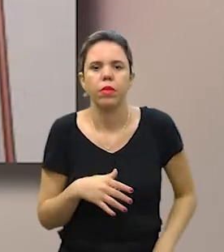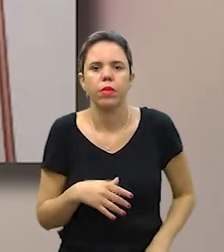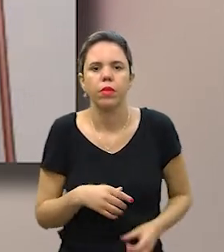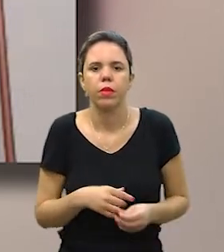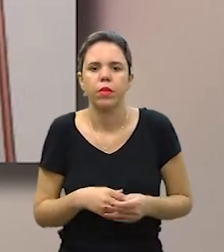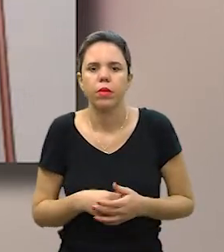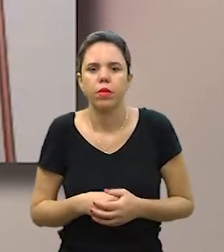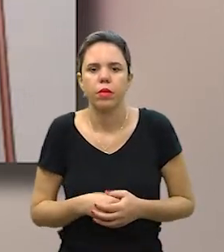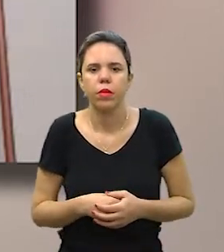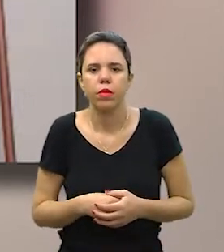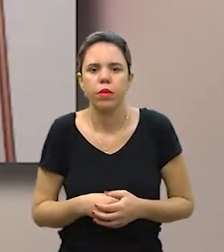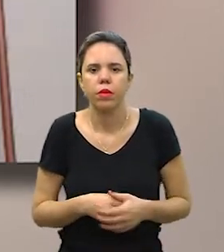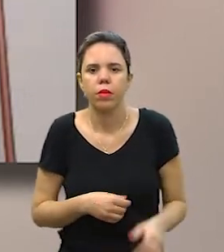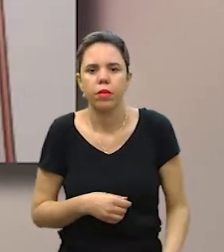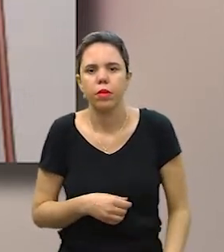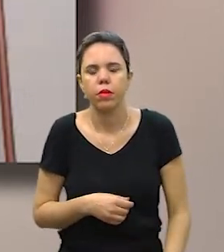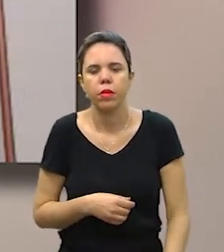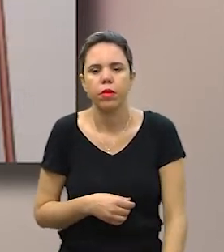elas